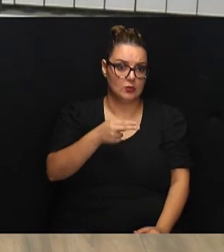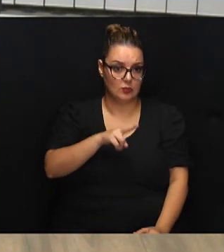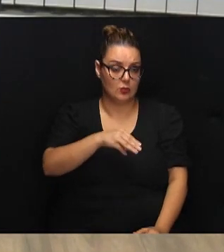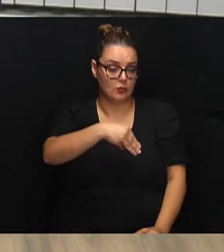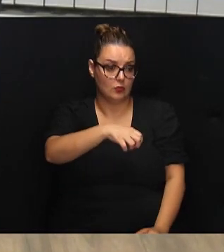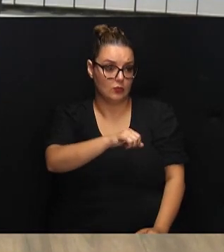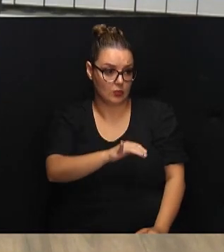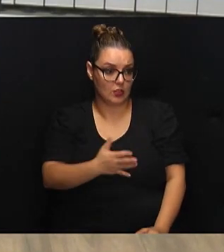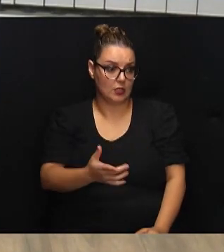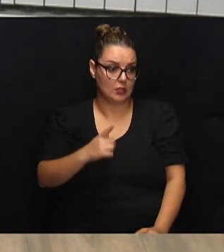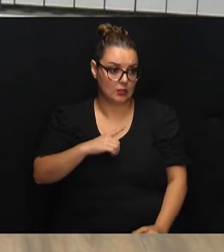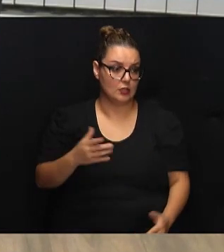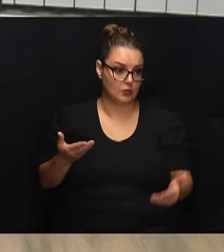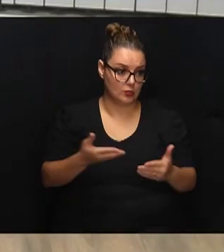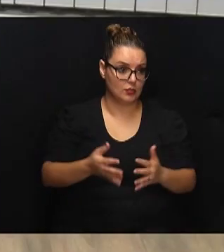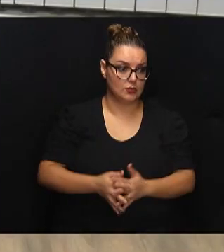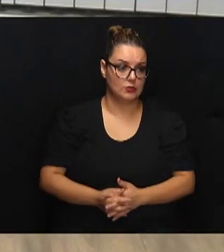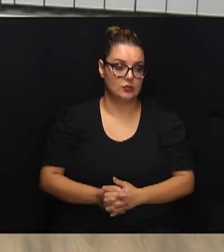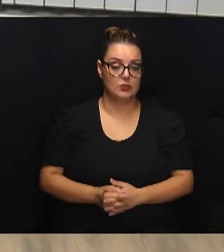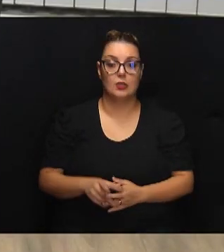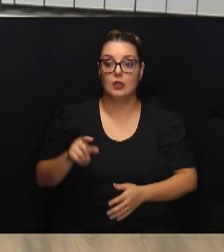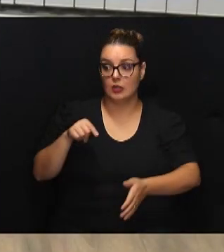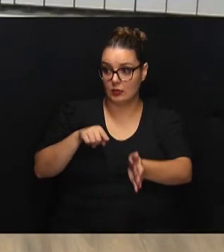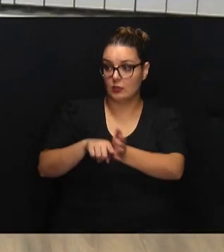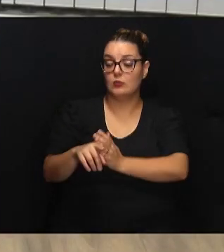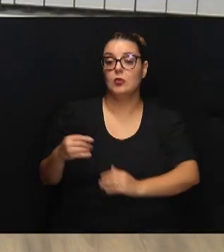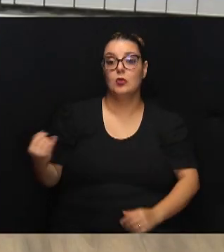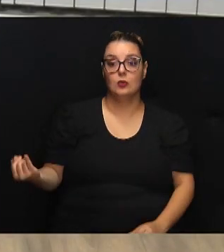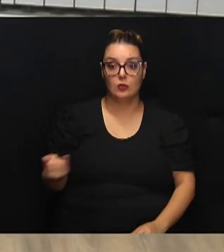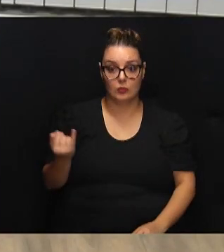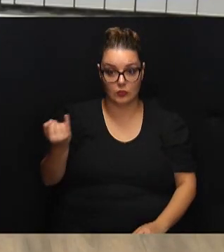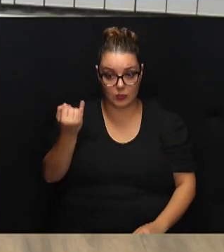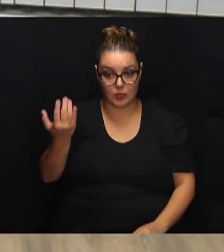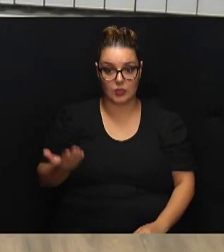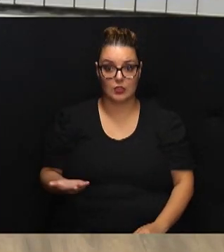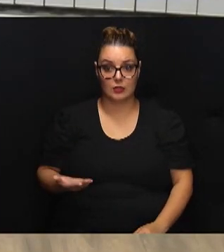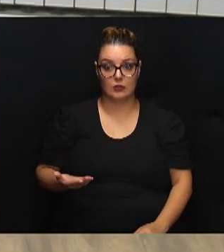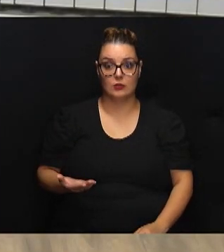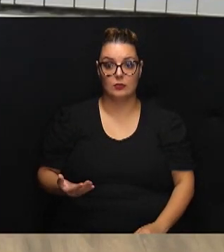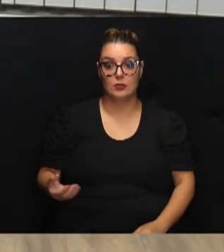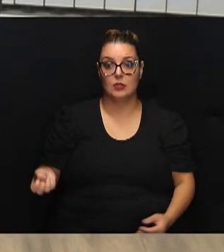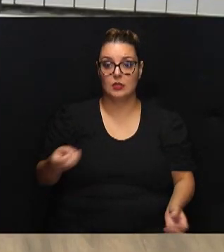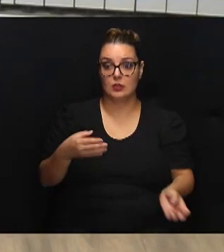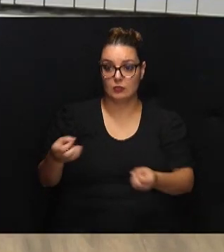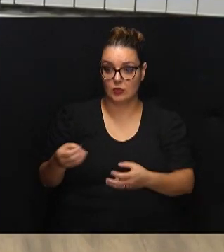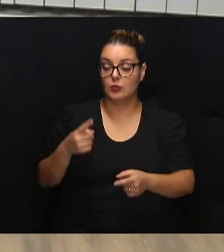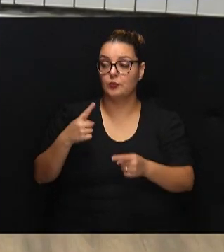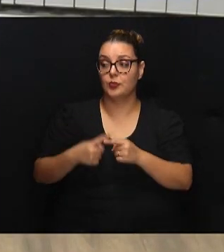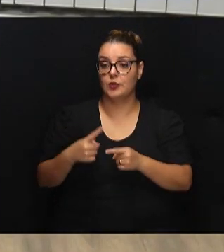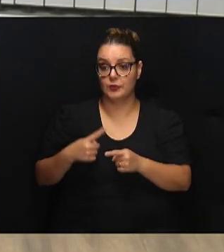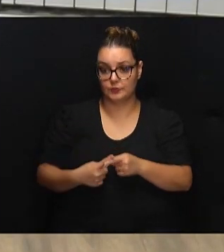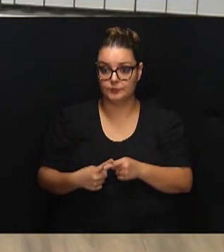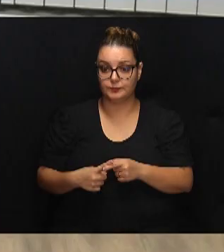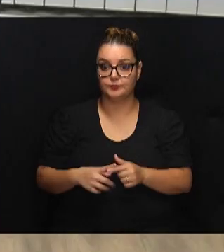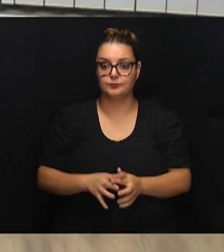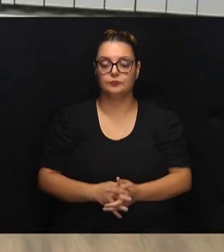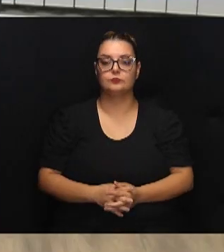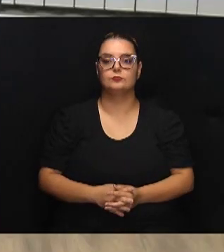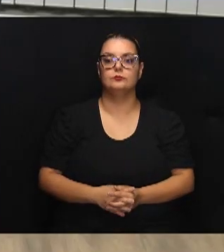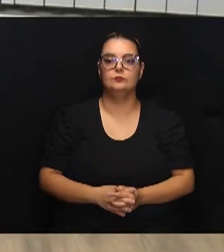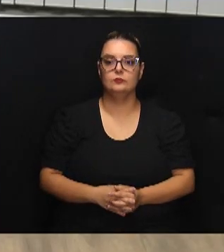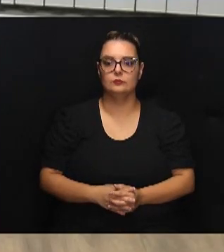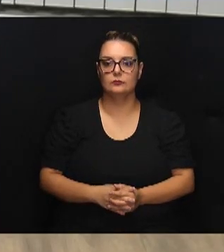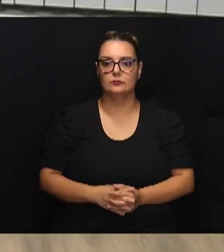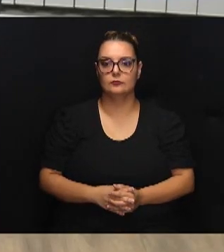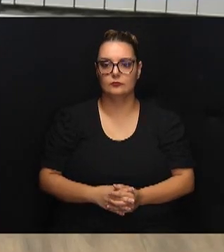MEI tem hoje? Essa é uma pergunta extremamente importante e atual. Porque como